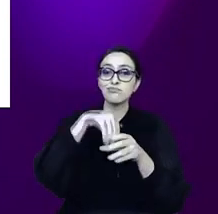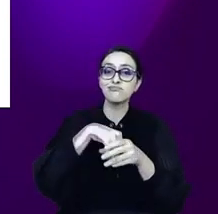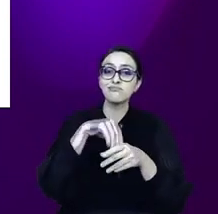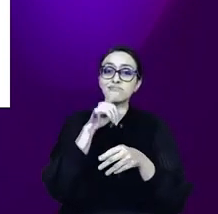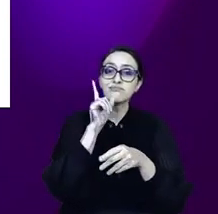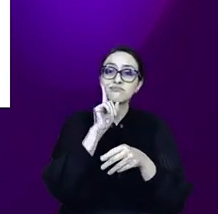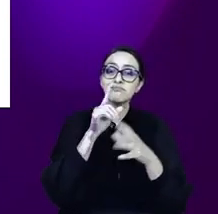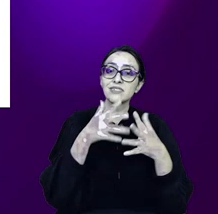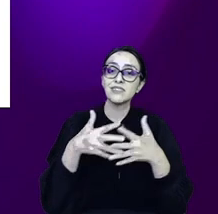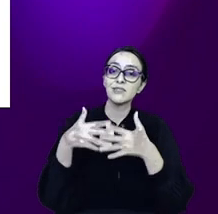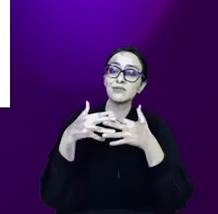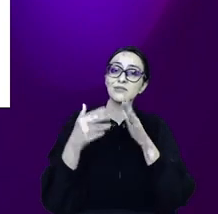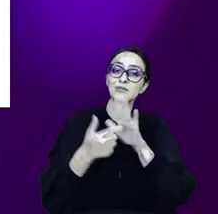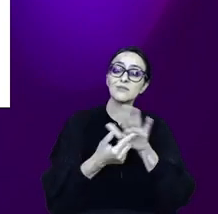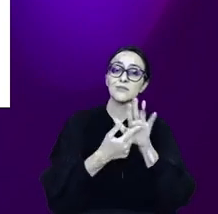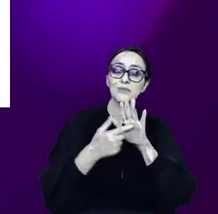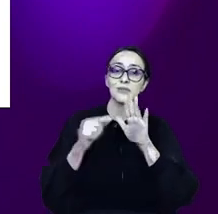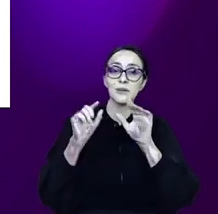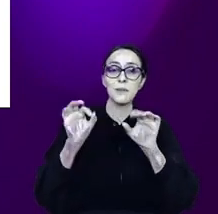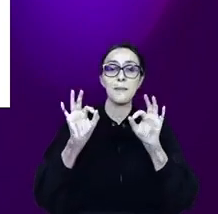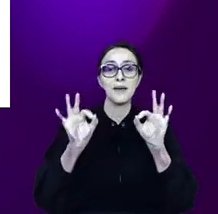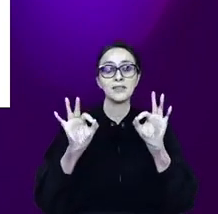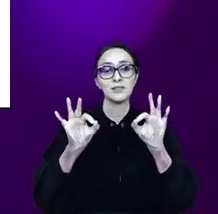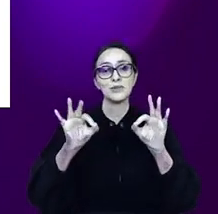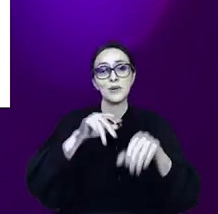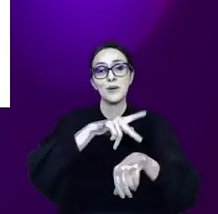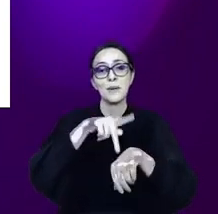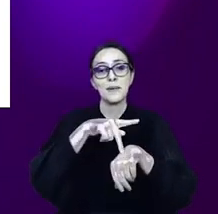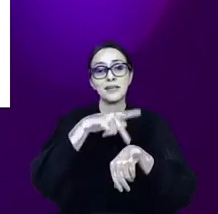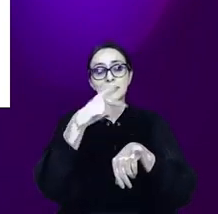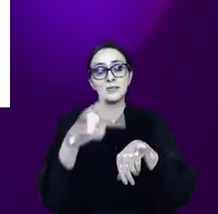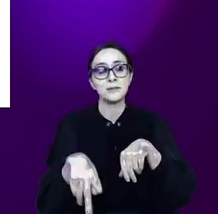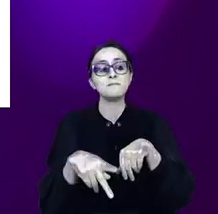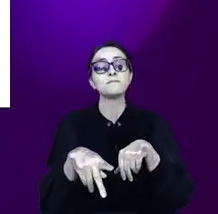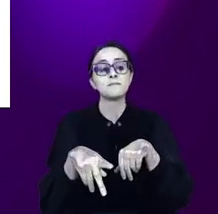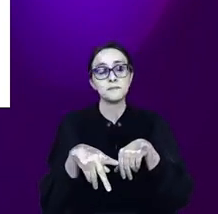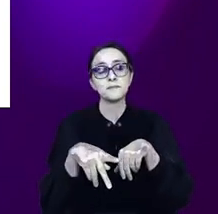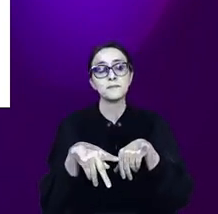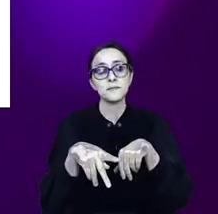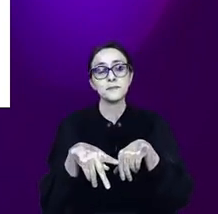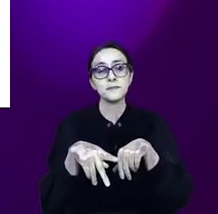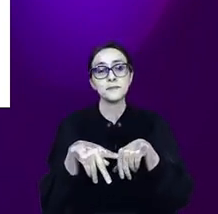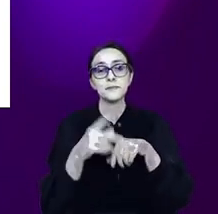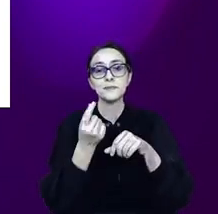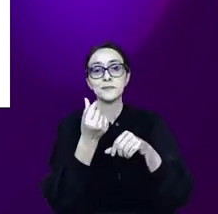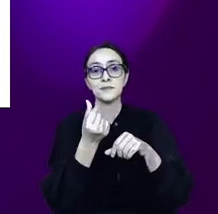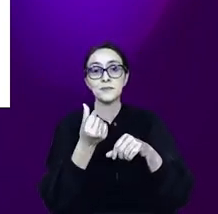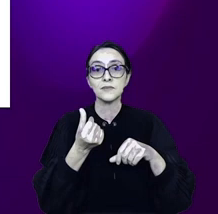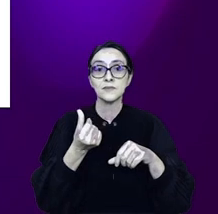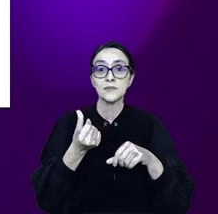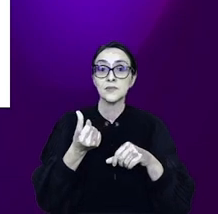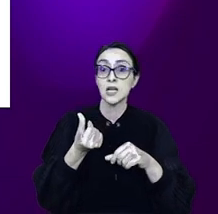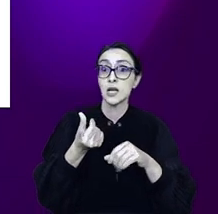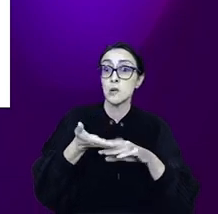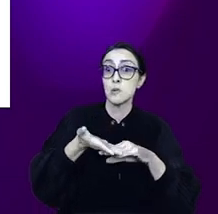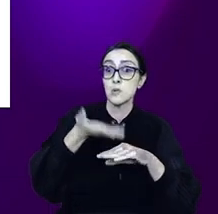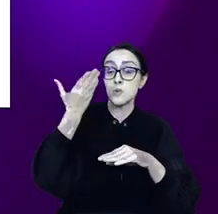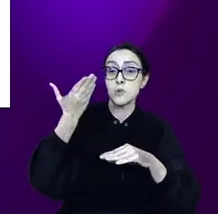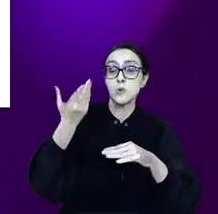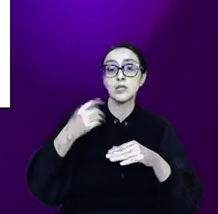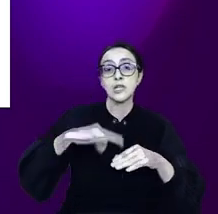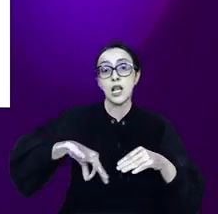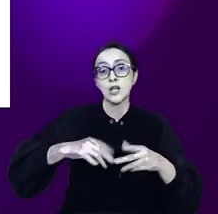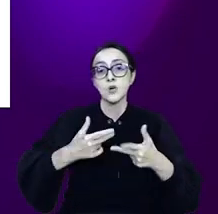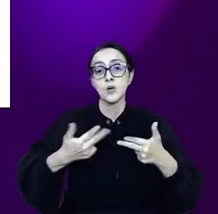né? Mostrando que mesmo no mesmo país, em um país com uma renda mais alta, existe disparidades muito grandes em